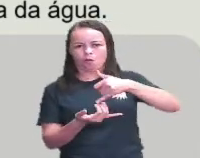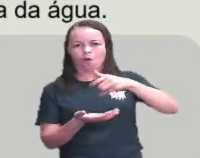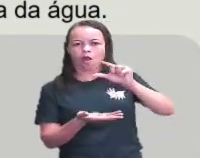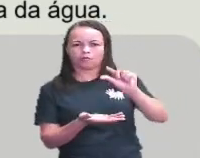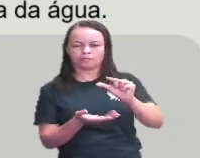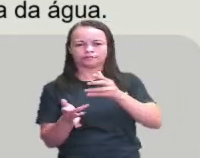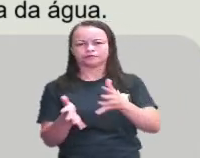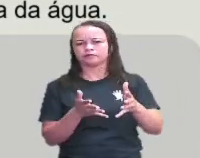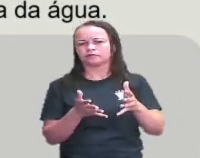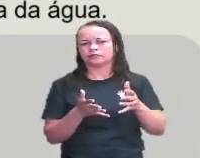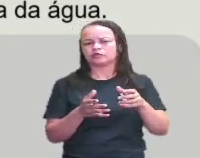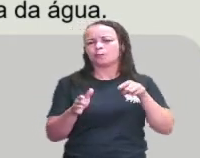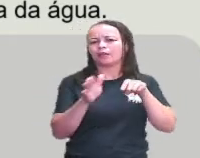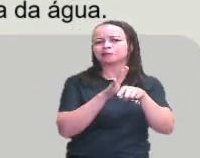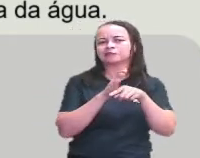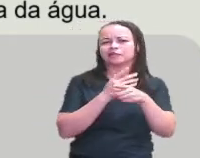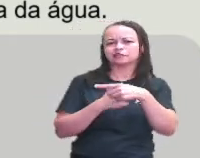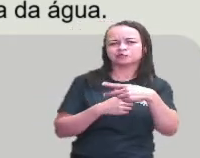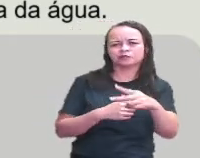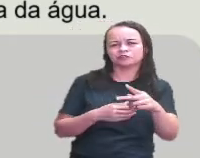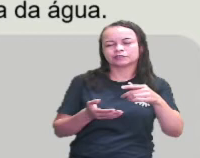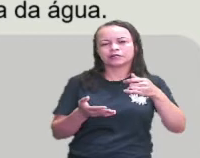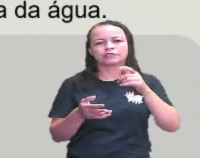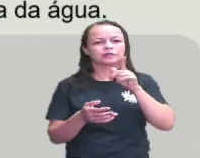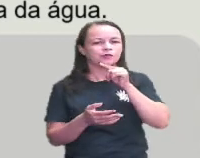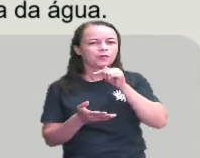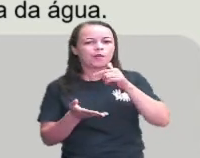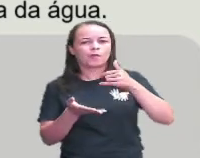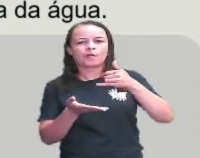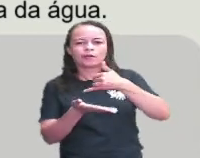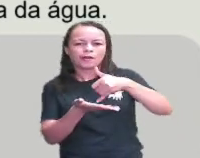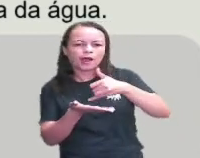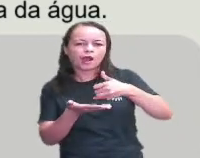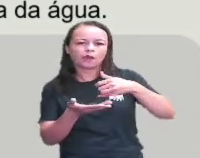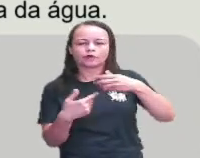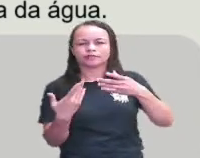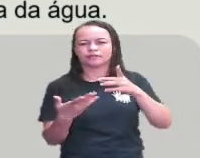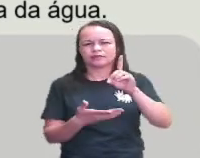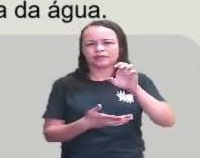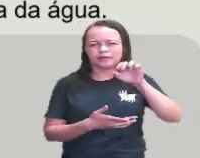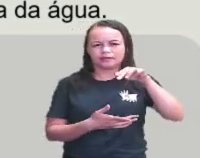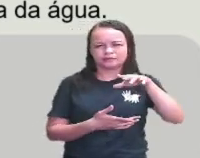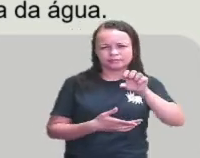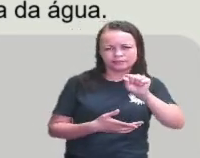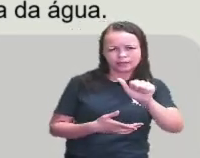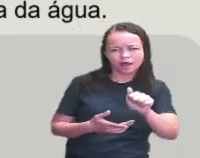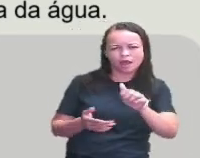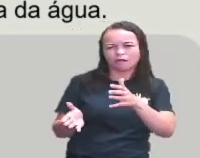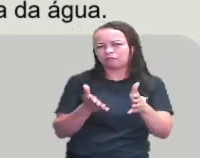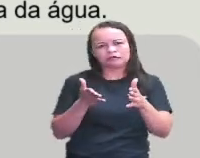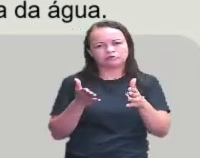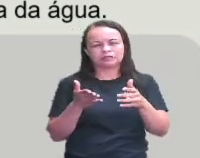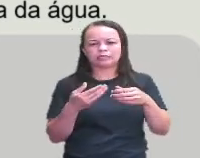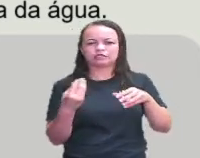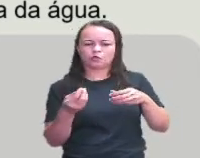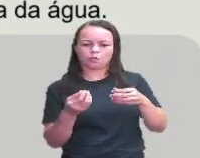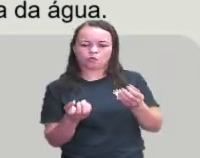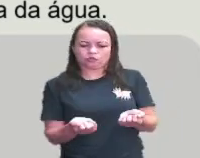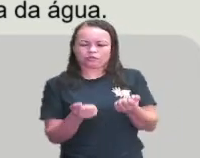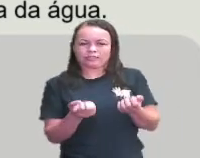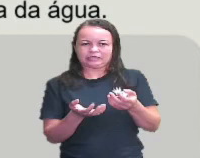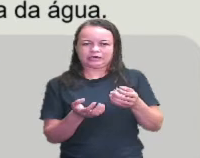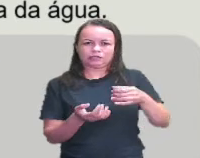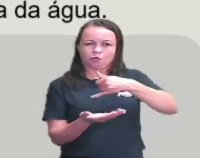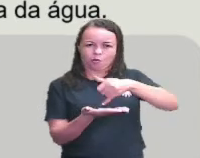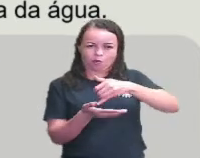o que é mais denso, o óleo ou a água, o que vai afundar, o que vai aboiar, vocês vão dizer, eita, o óleo vai afundar, pois a densidade do óleo é maior.